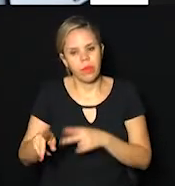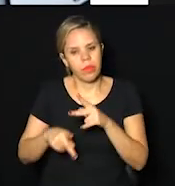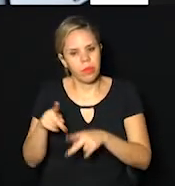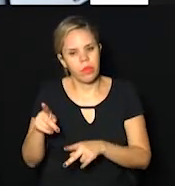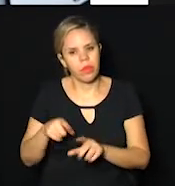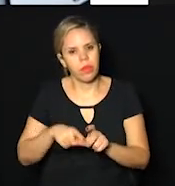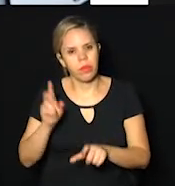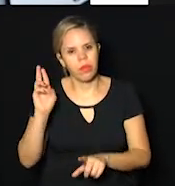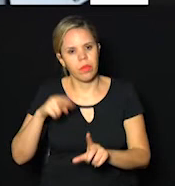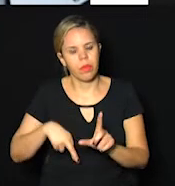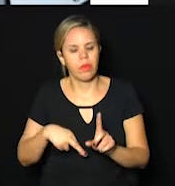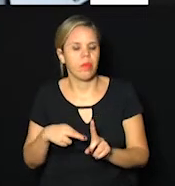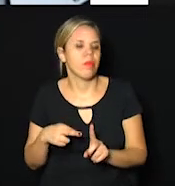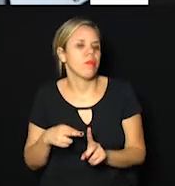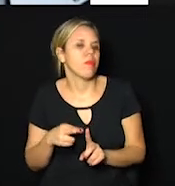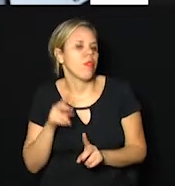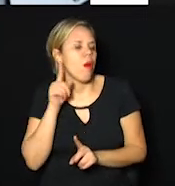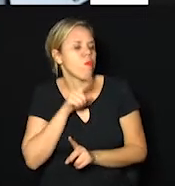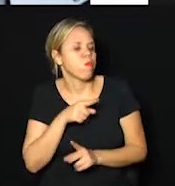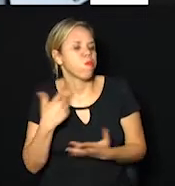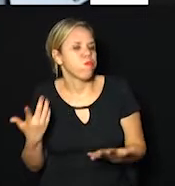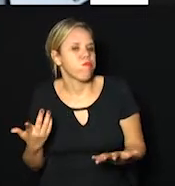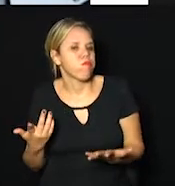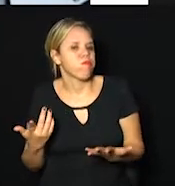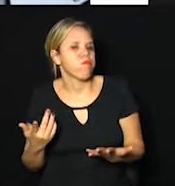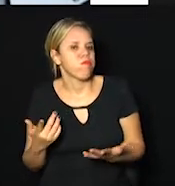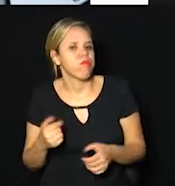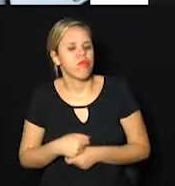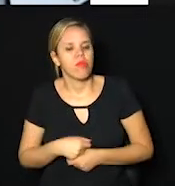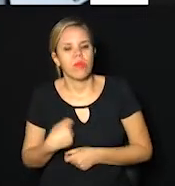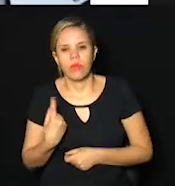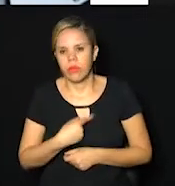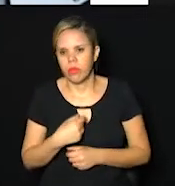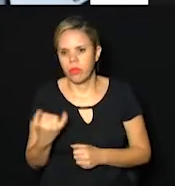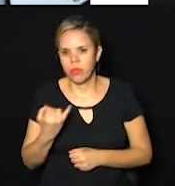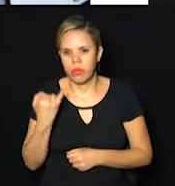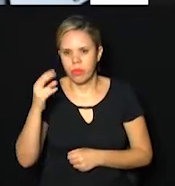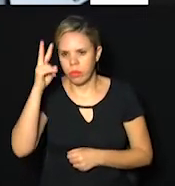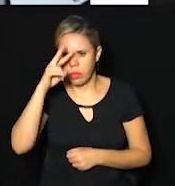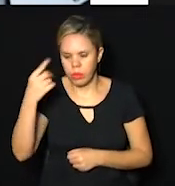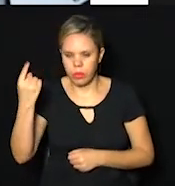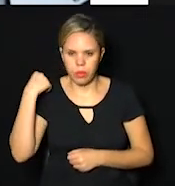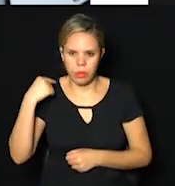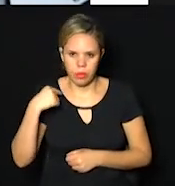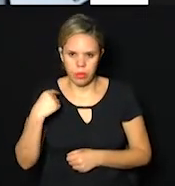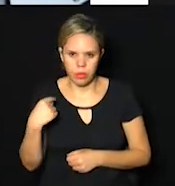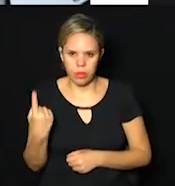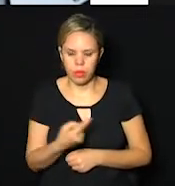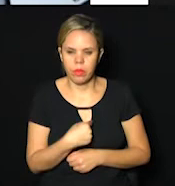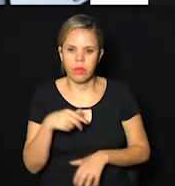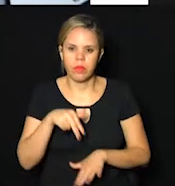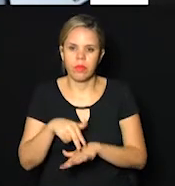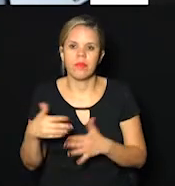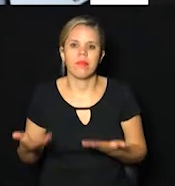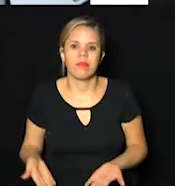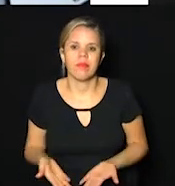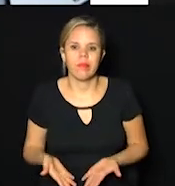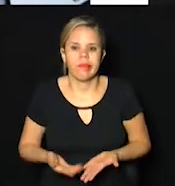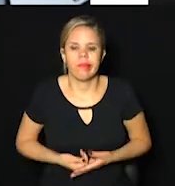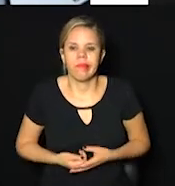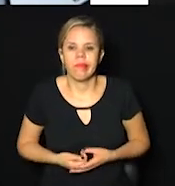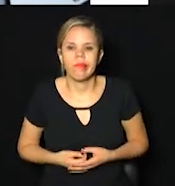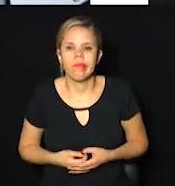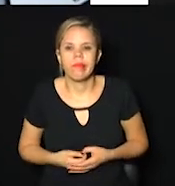independência americana e que para a gente pode ser importante para relembrar os motivos pelos quais a gente está aqui. Mas aí eu estou falando